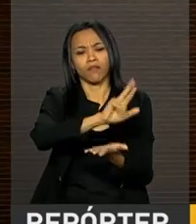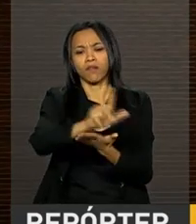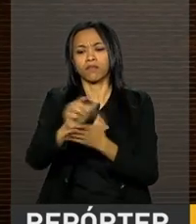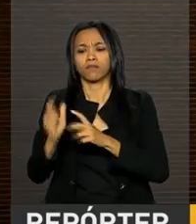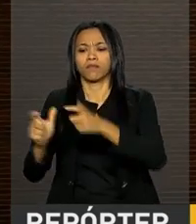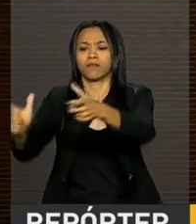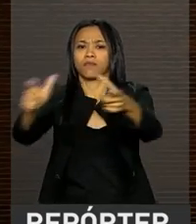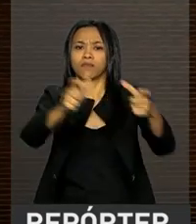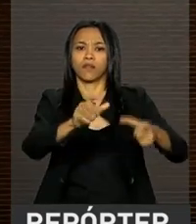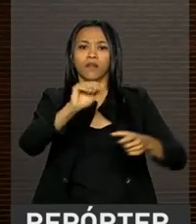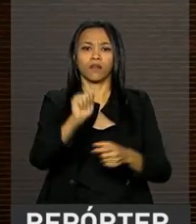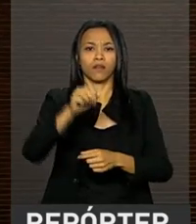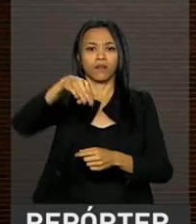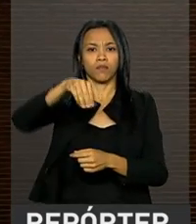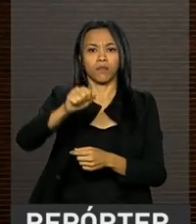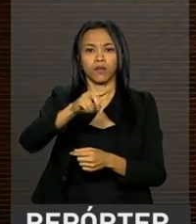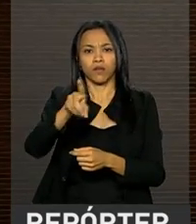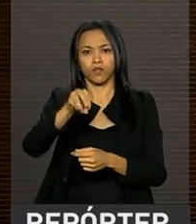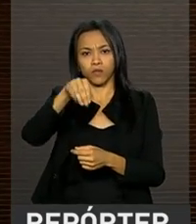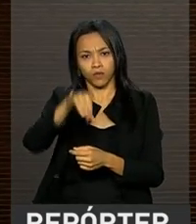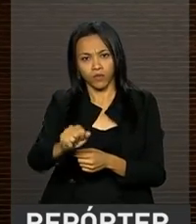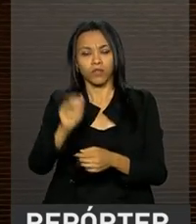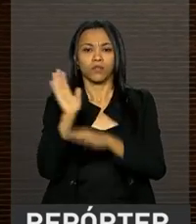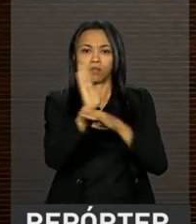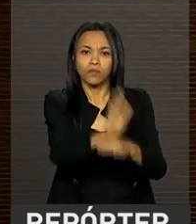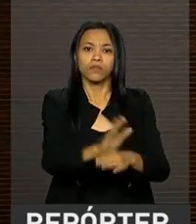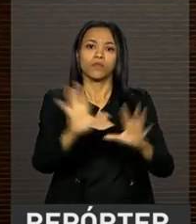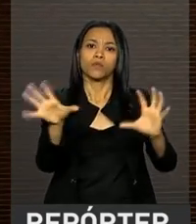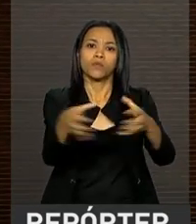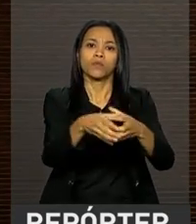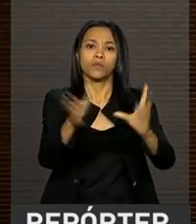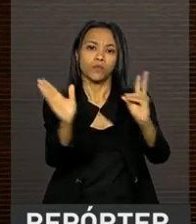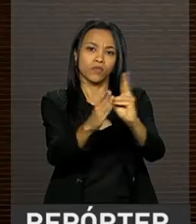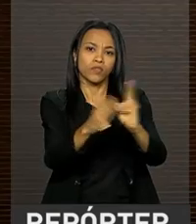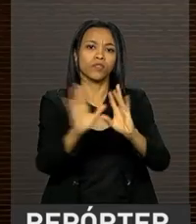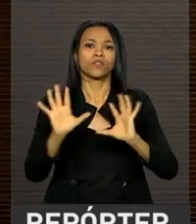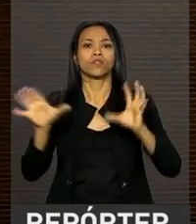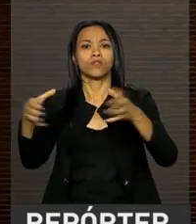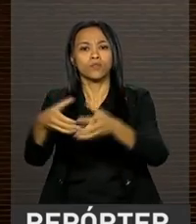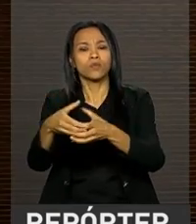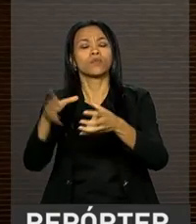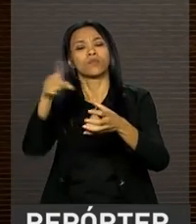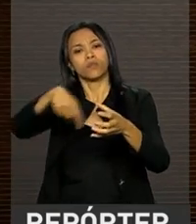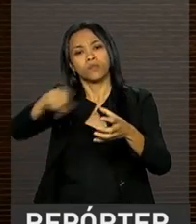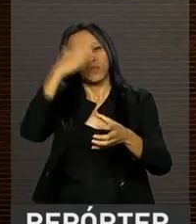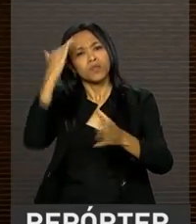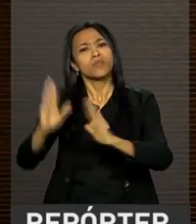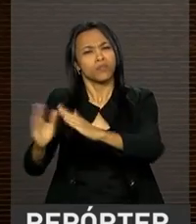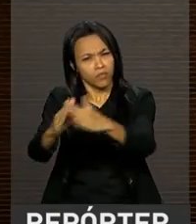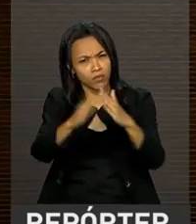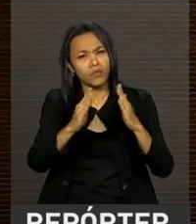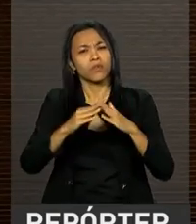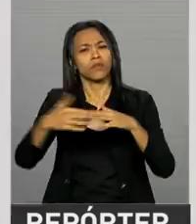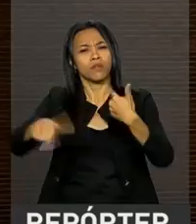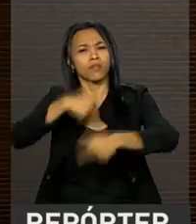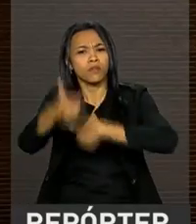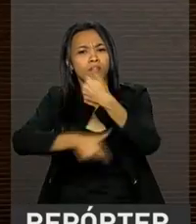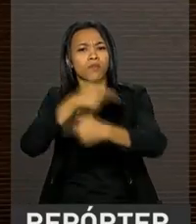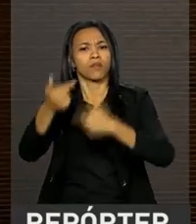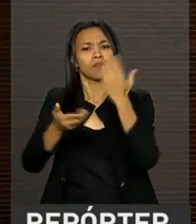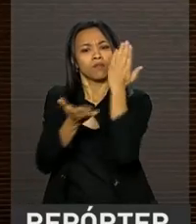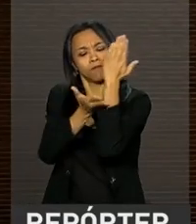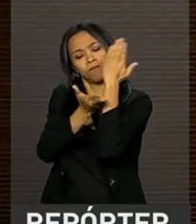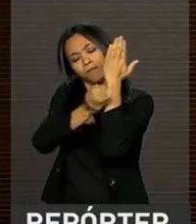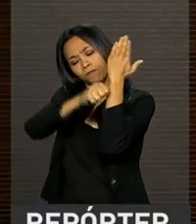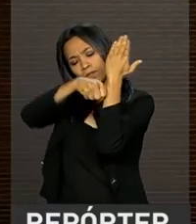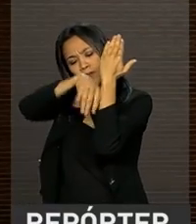beneficiando comunidades indígenas beneficiando as comunidades locais que vivem do extrativismo então